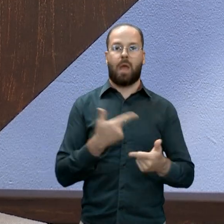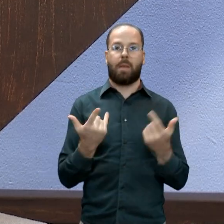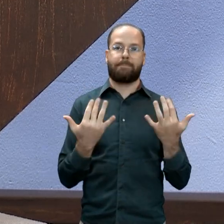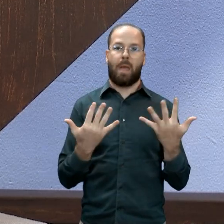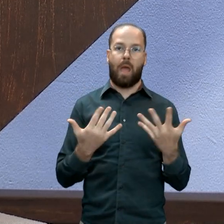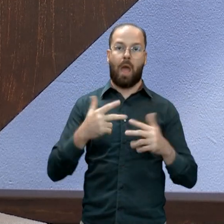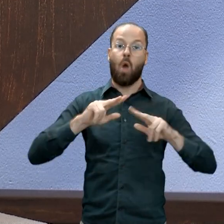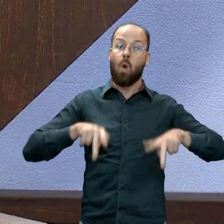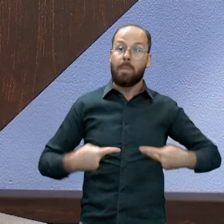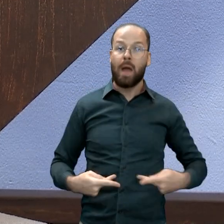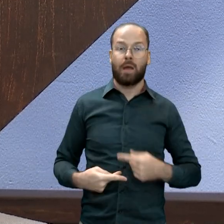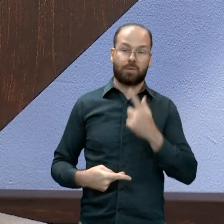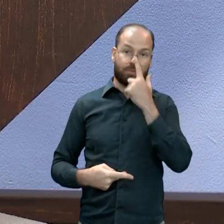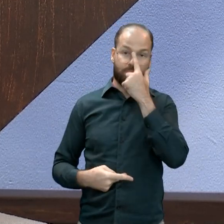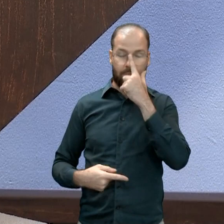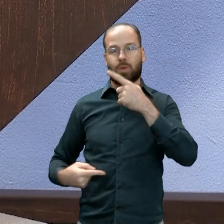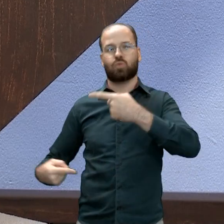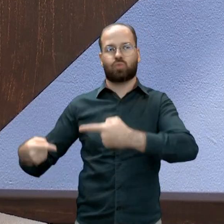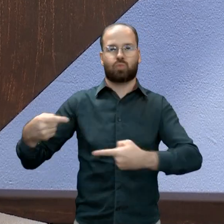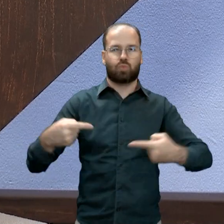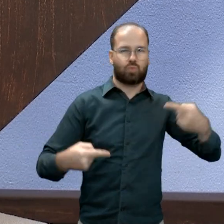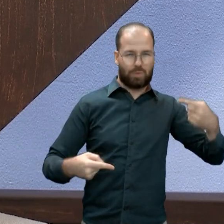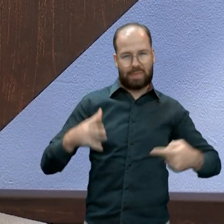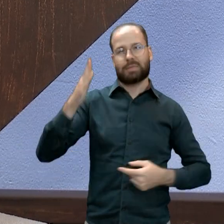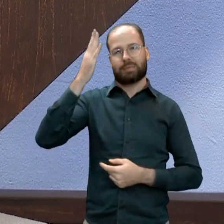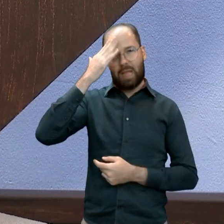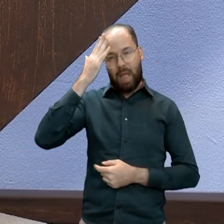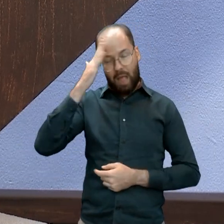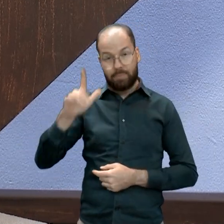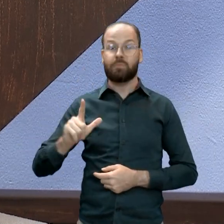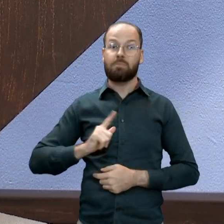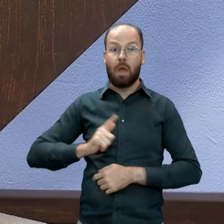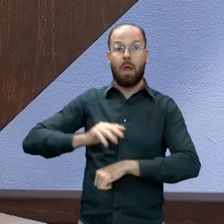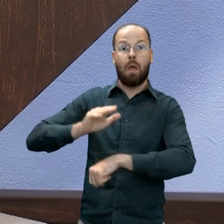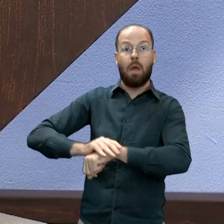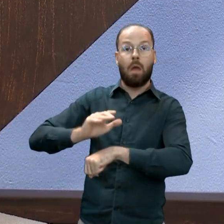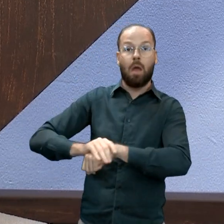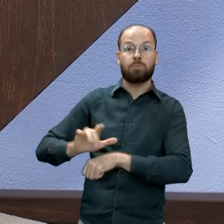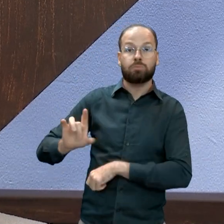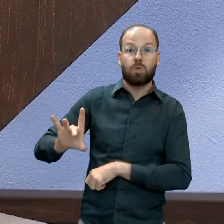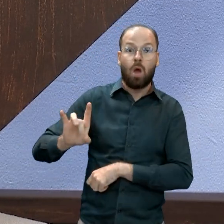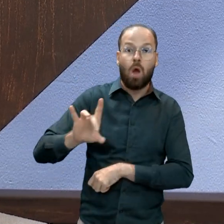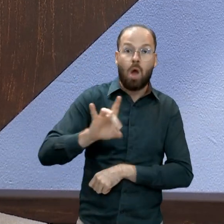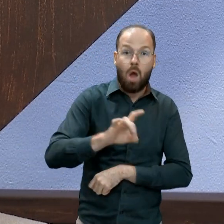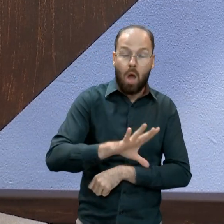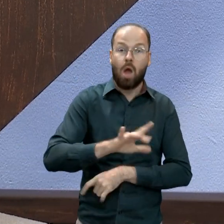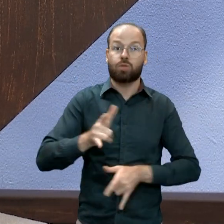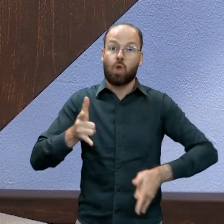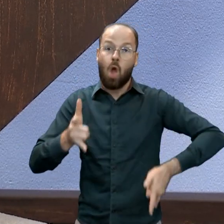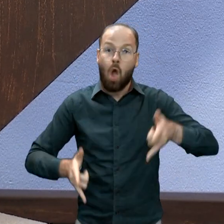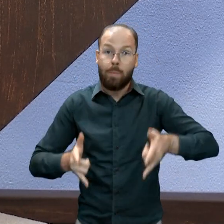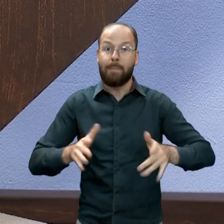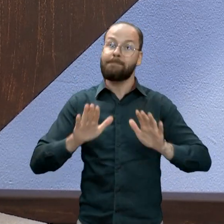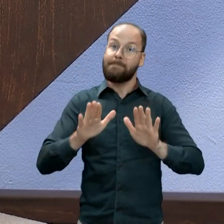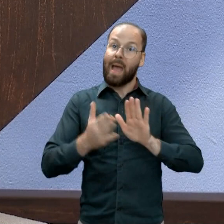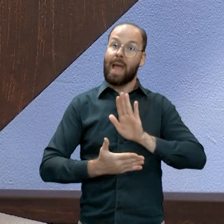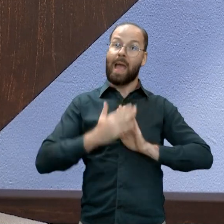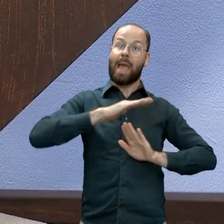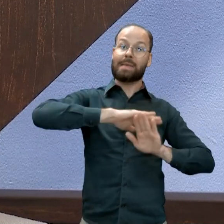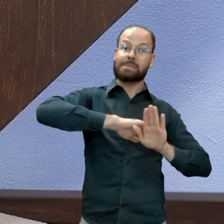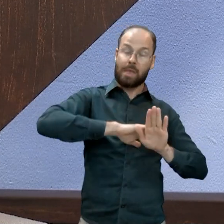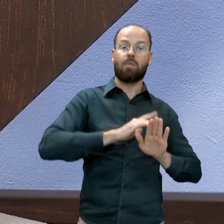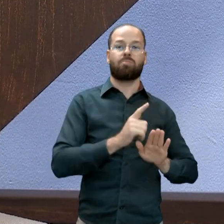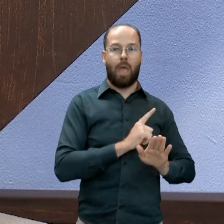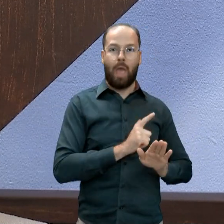tenho automatização, mas eu também tenho aquele trabalhador que está ali, que ele precisa ser beneficiado, essa é a ideia,